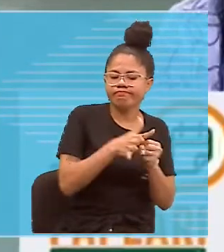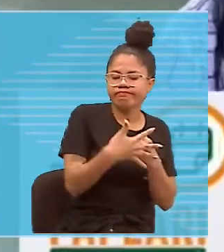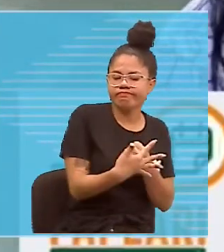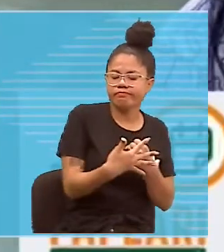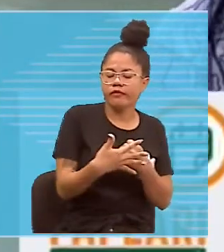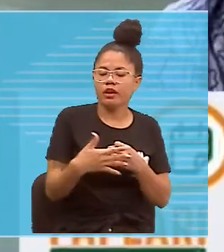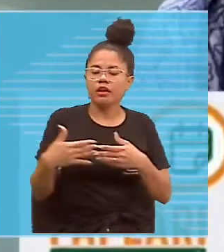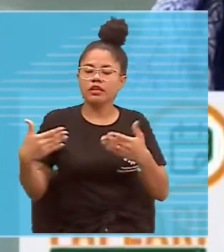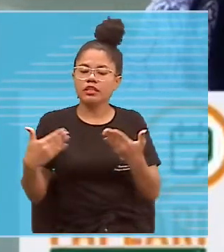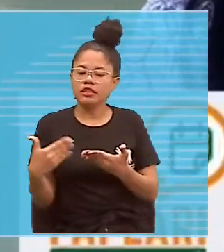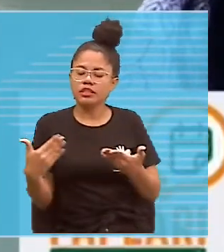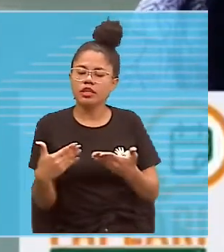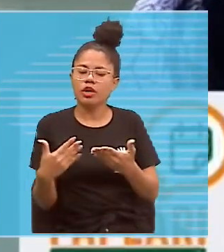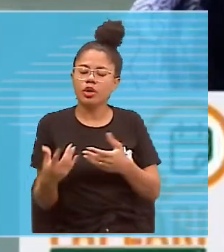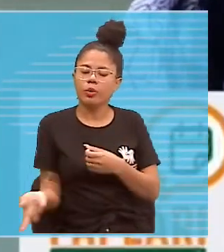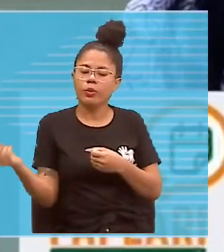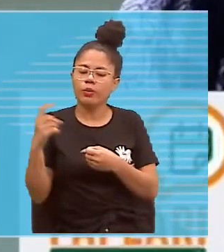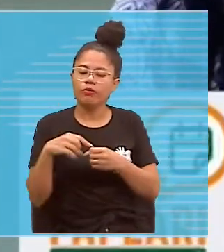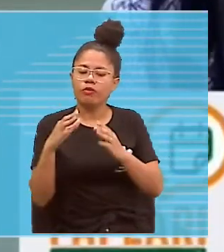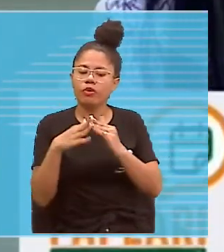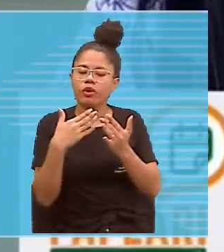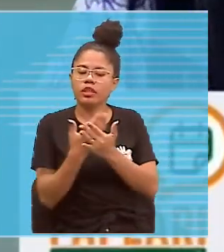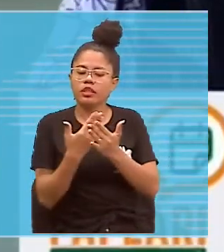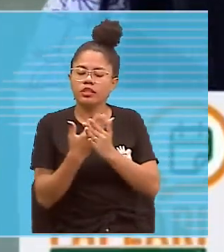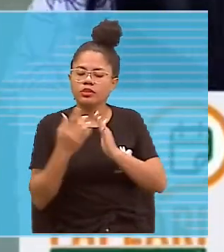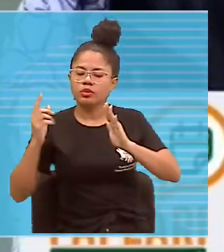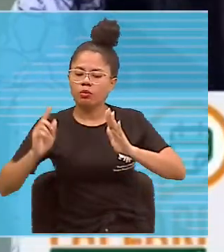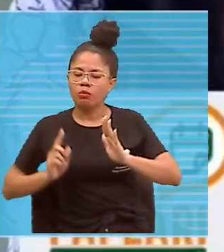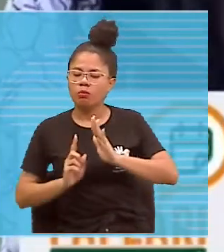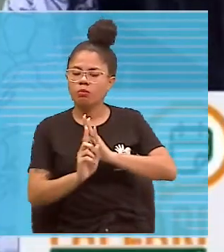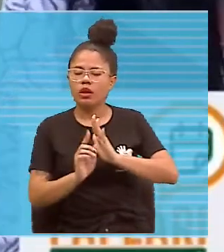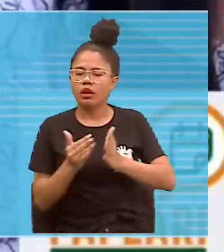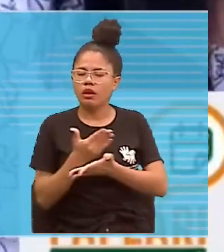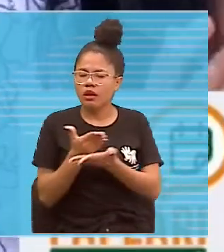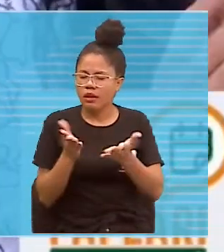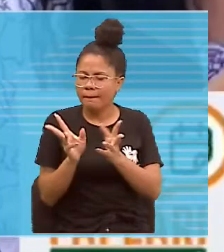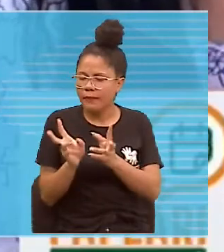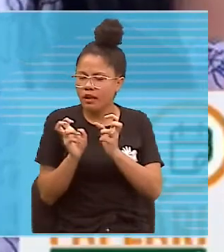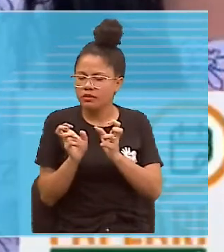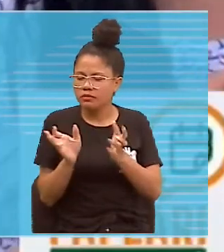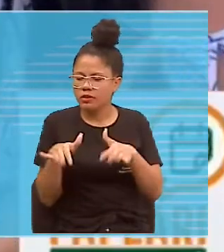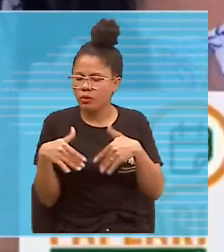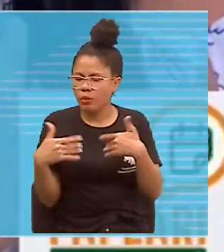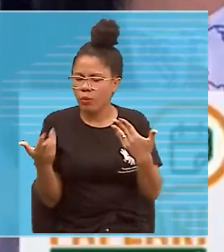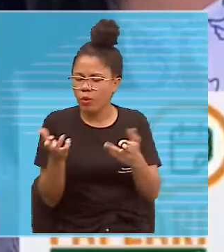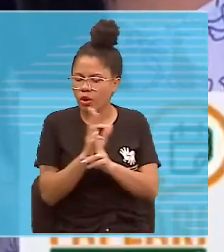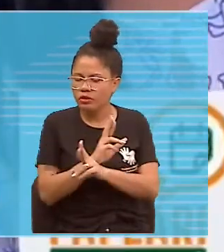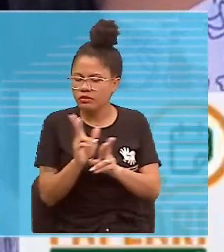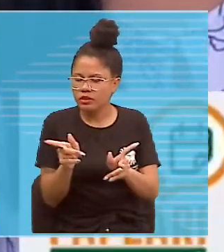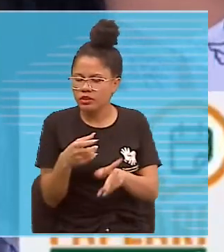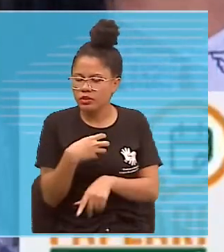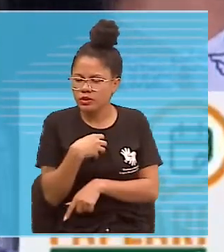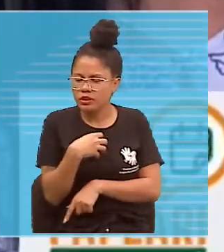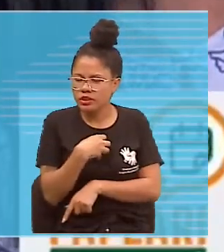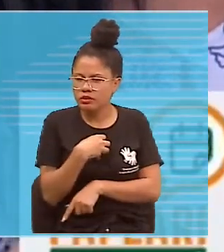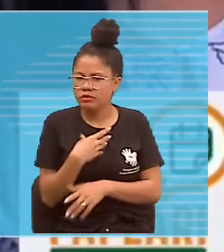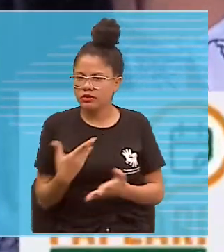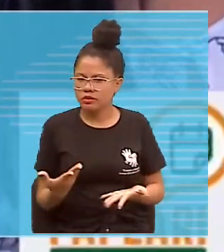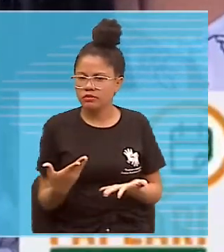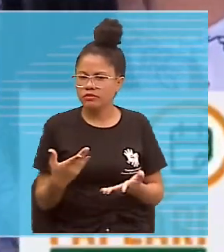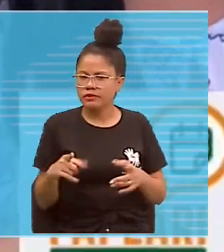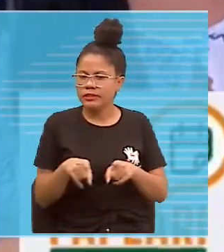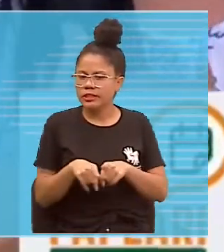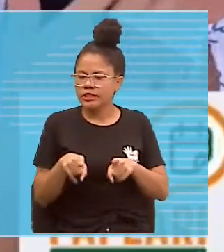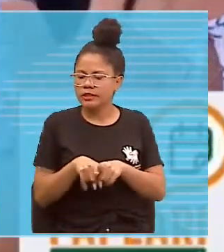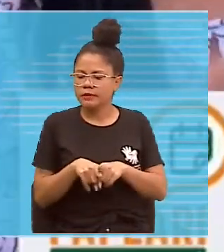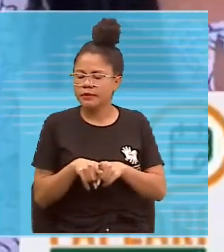no comportamento, nos sentimentos deles e sentiu que essa disciplina ela vai para além dos muros da escola,